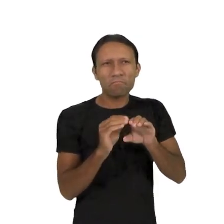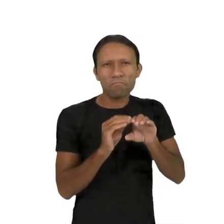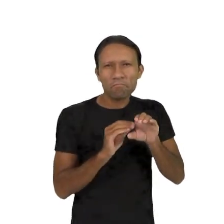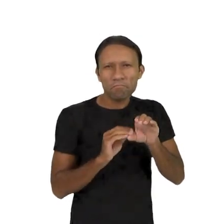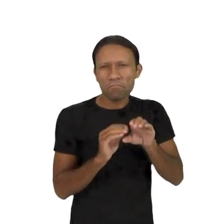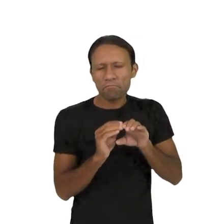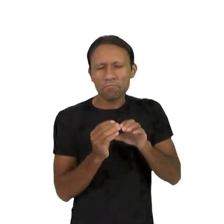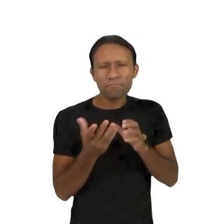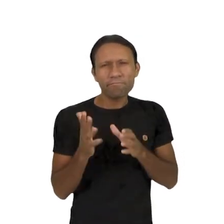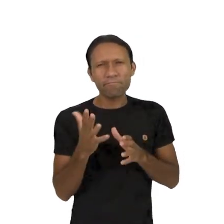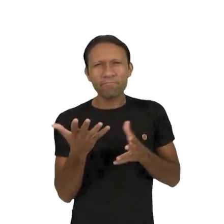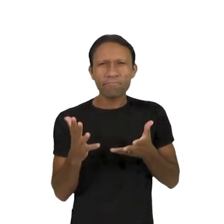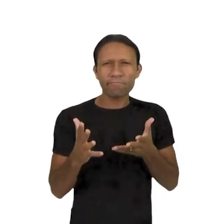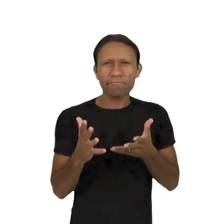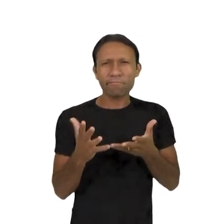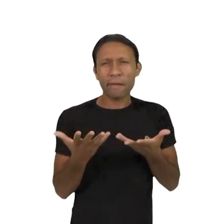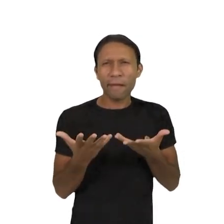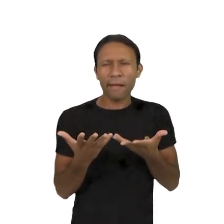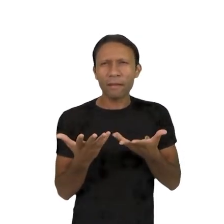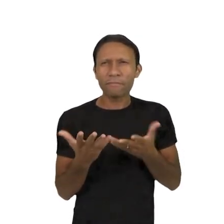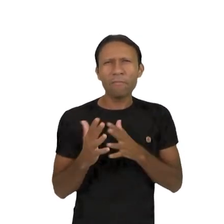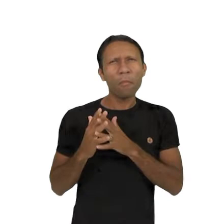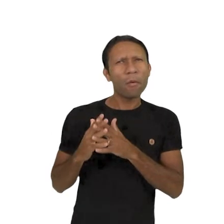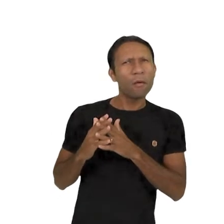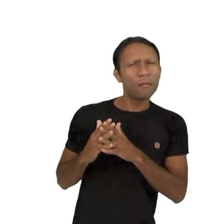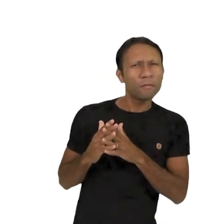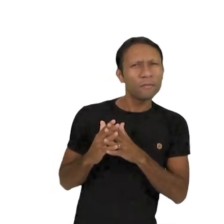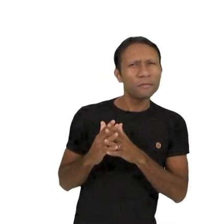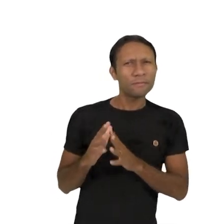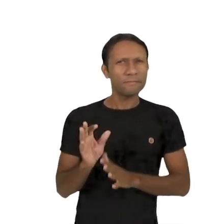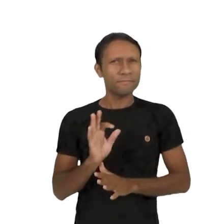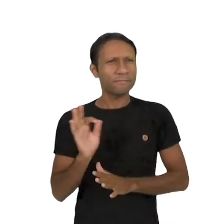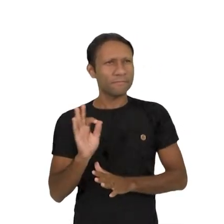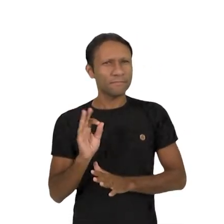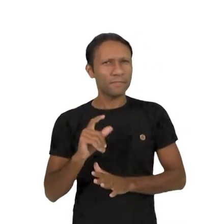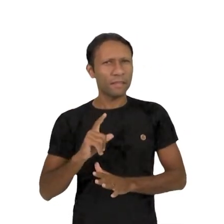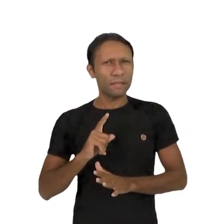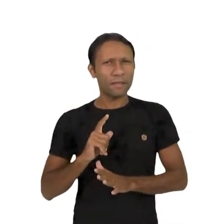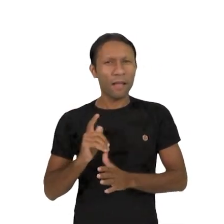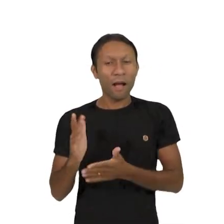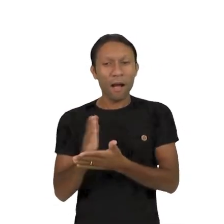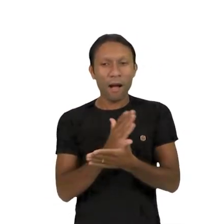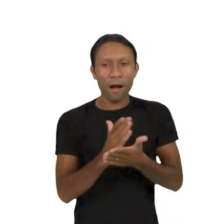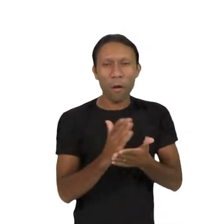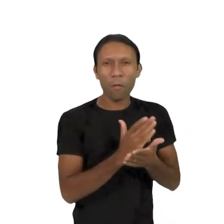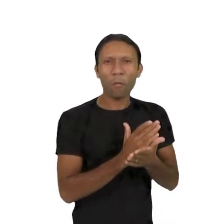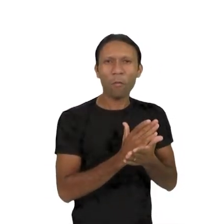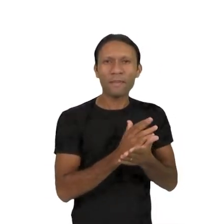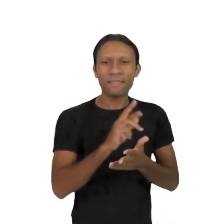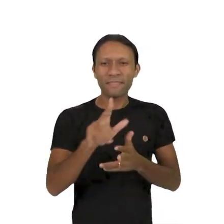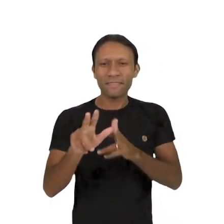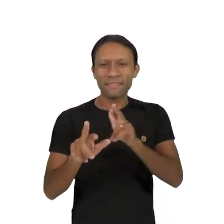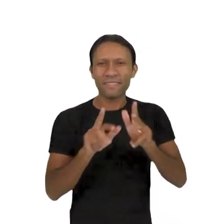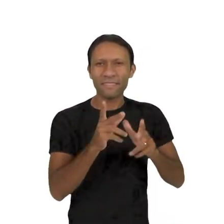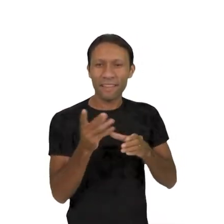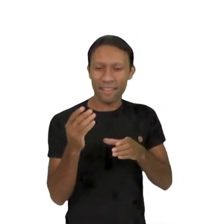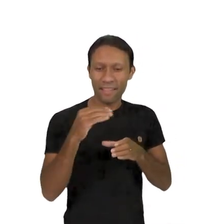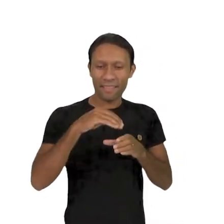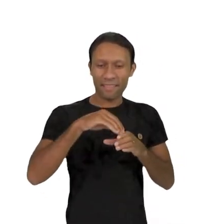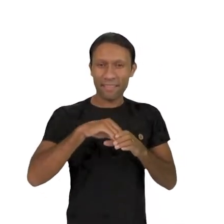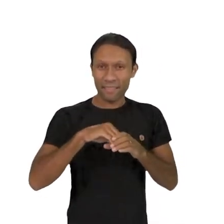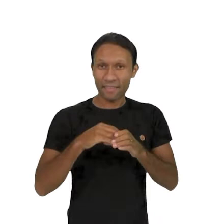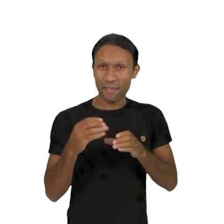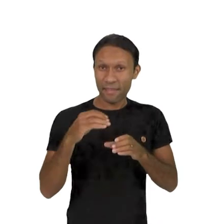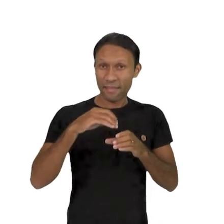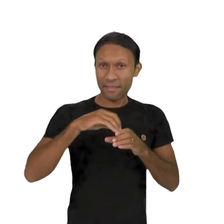tão fora de sentido assim. Tá? Você tem diferentes organelas dentro da célula, agora